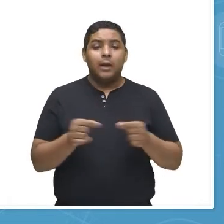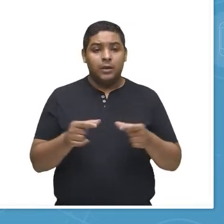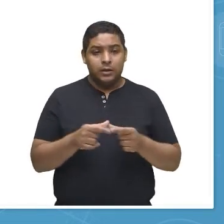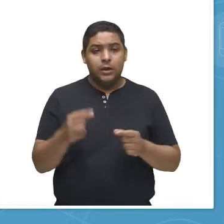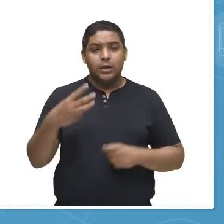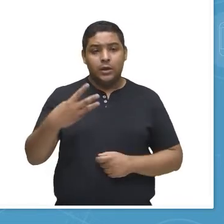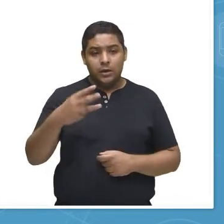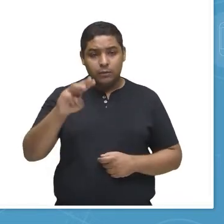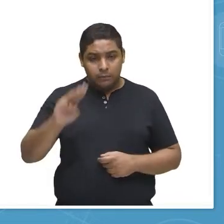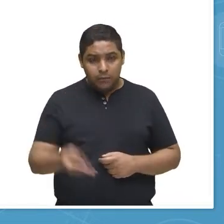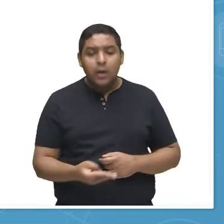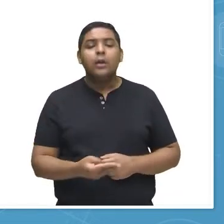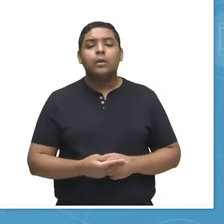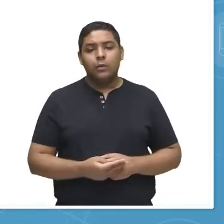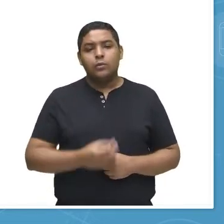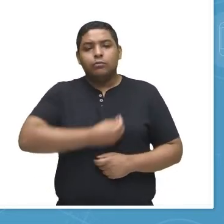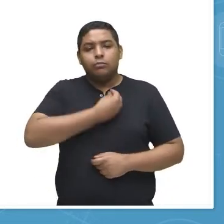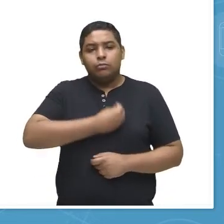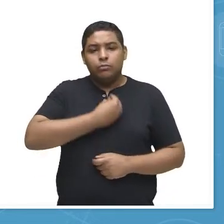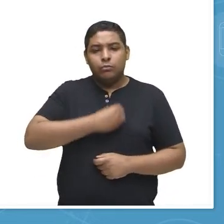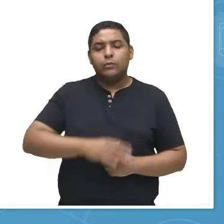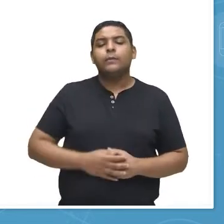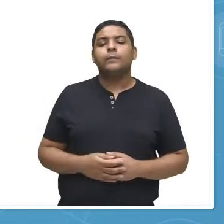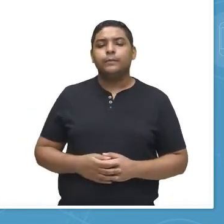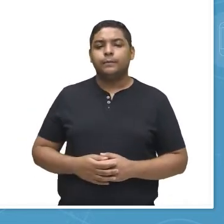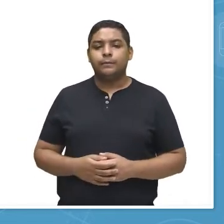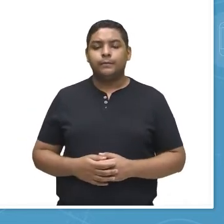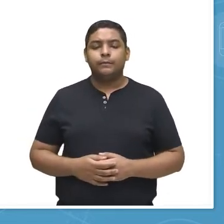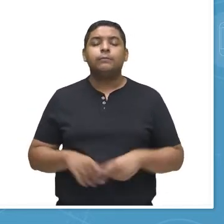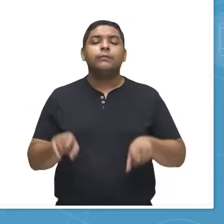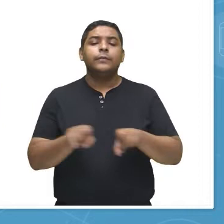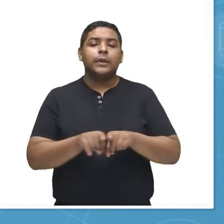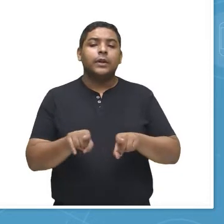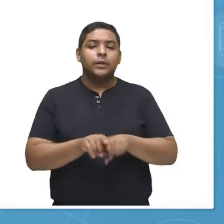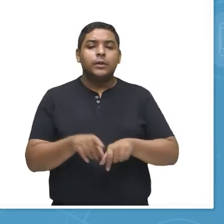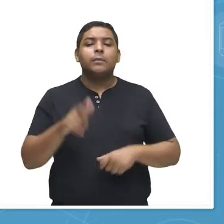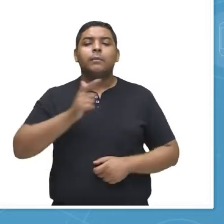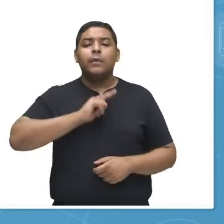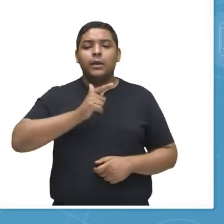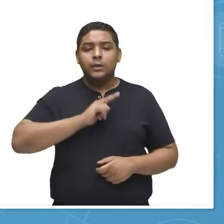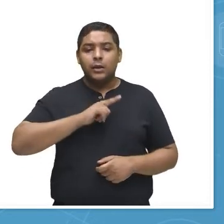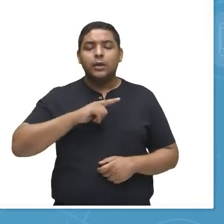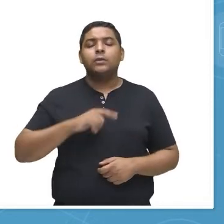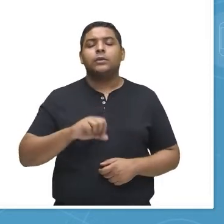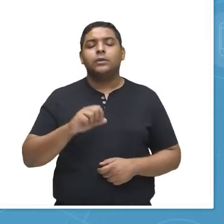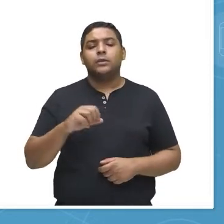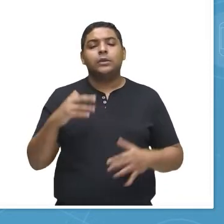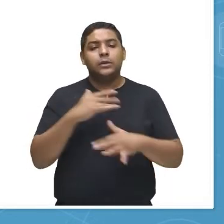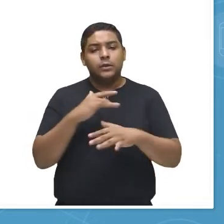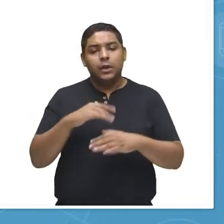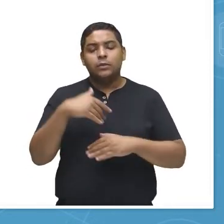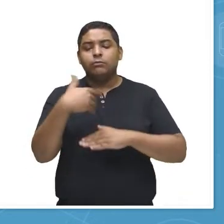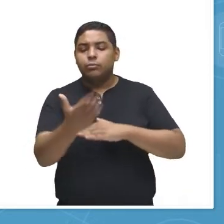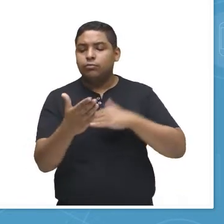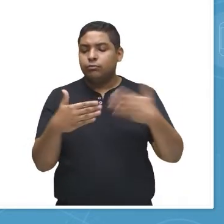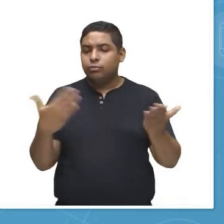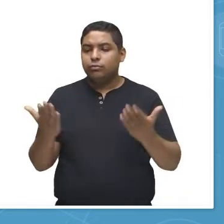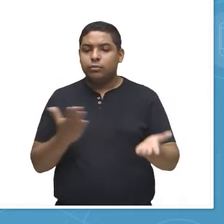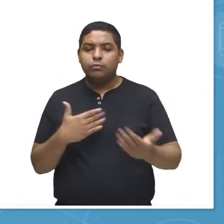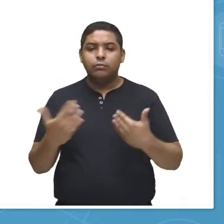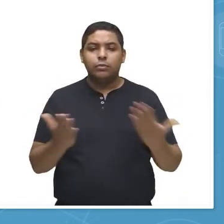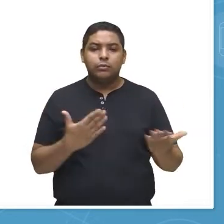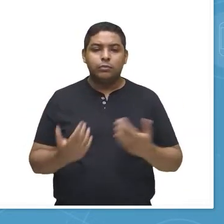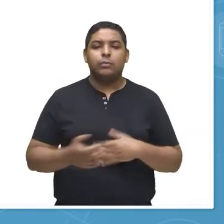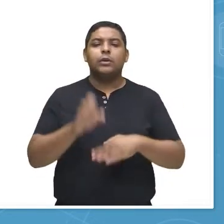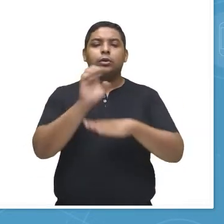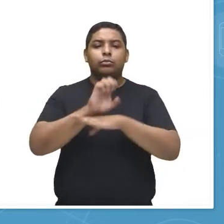Então, exemplos aí de metrópole nacional é aquelas que também têm cidades que ultrapassam os limites do estado. Metrópole. Bora